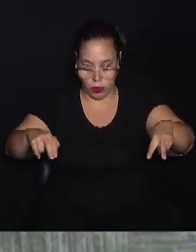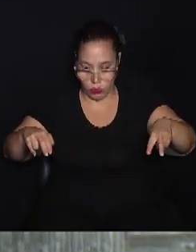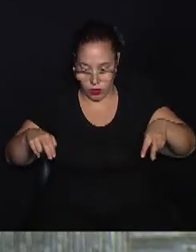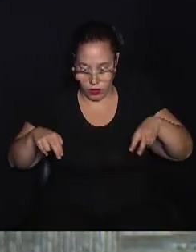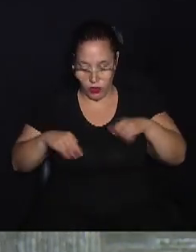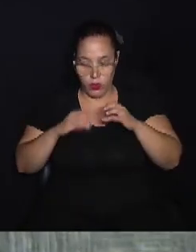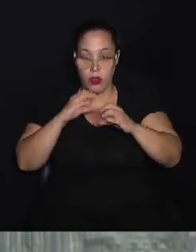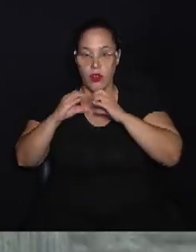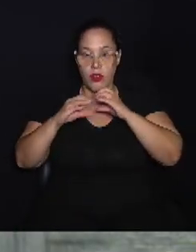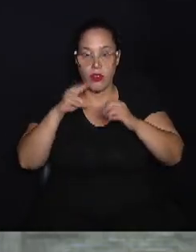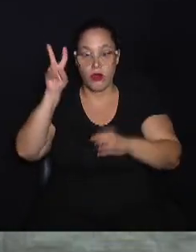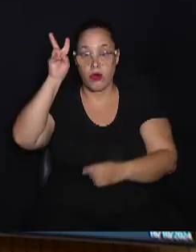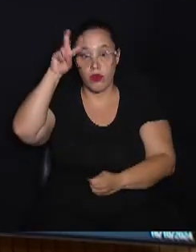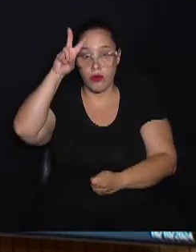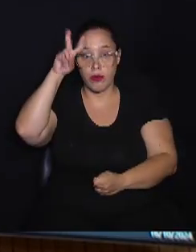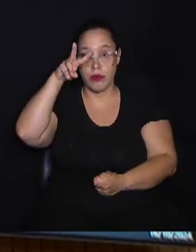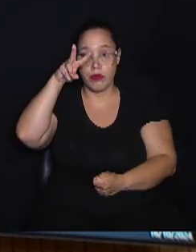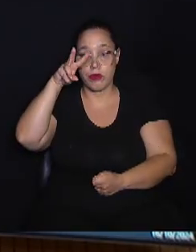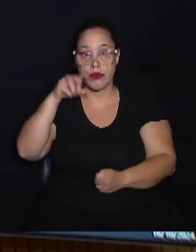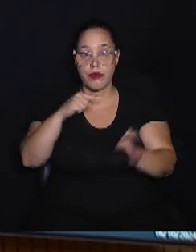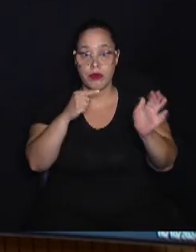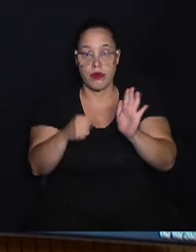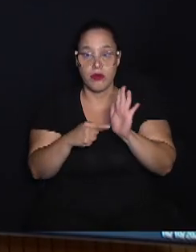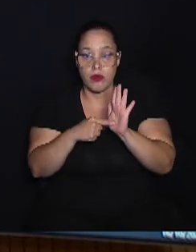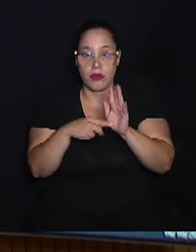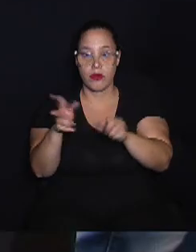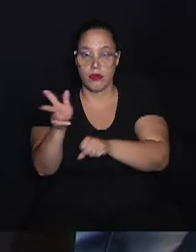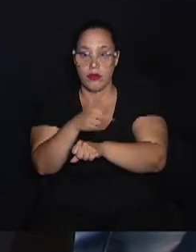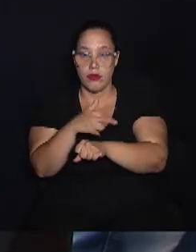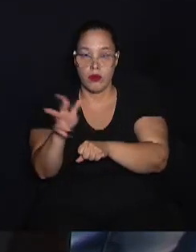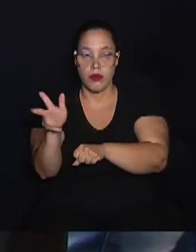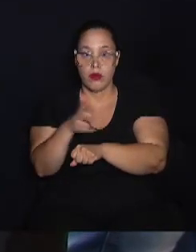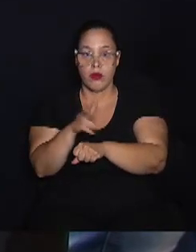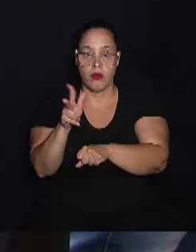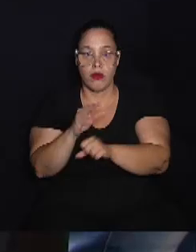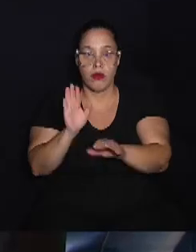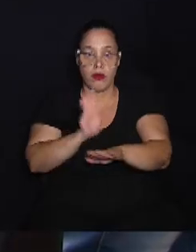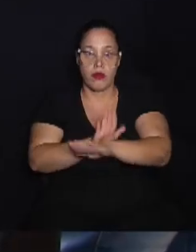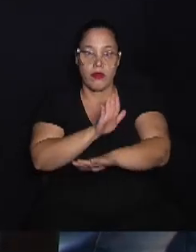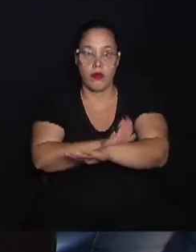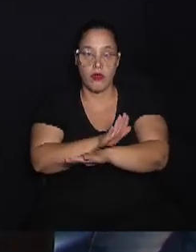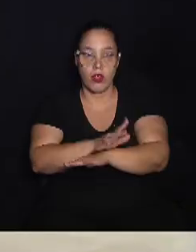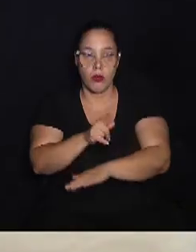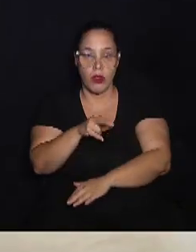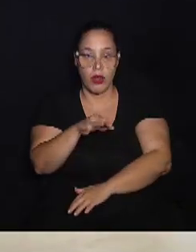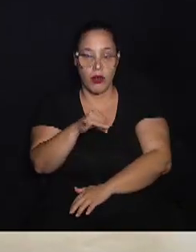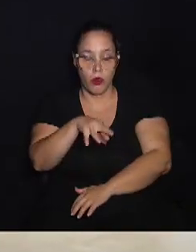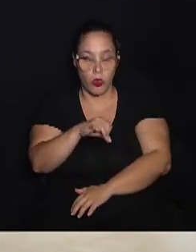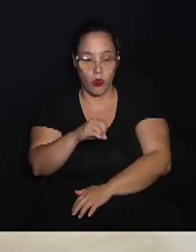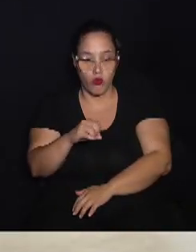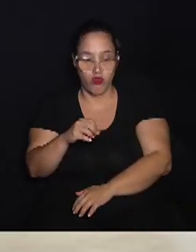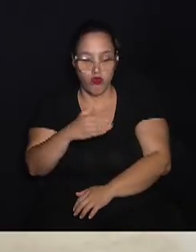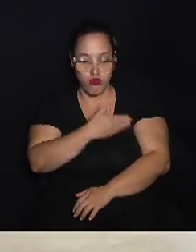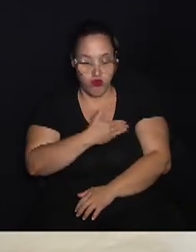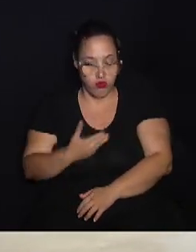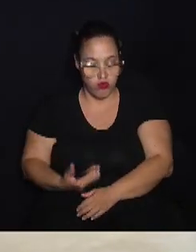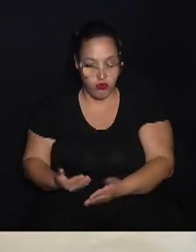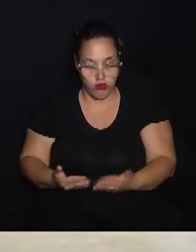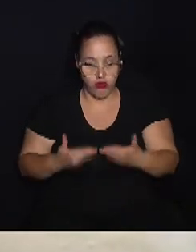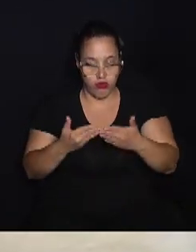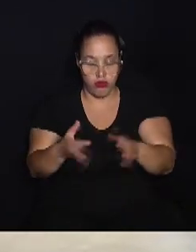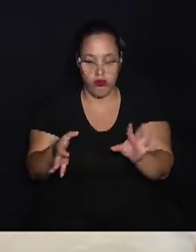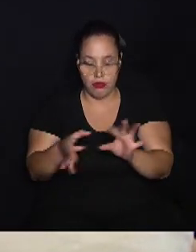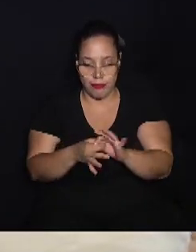contação de histórias e a exibição de vídeos que abordam o cuidado com o patrimônio público é um momento que une